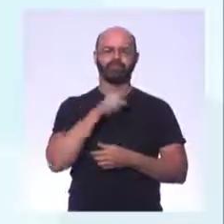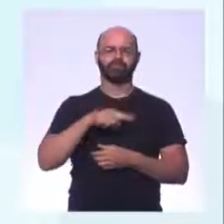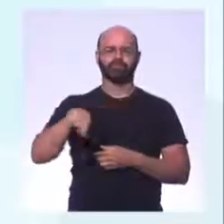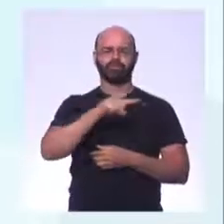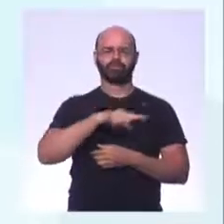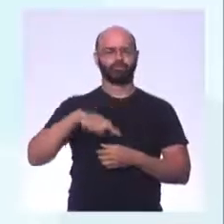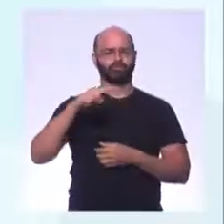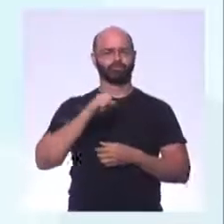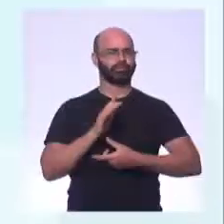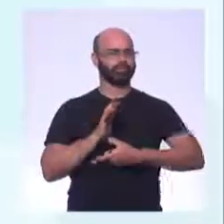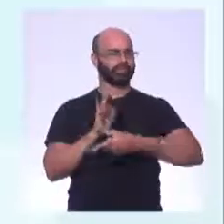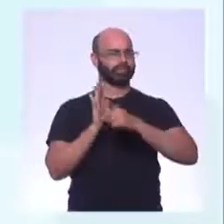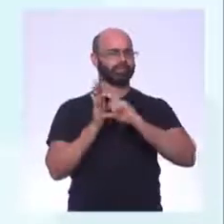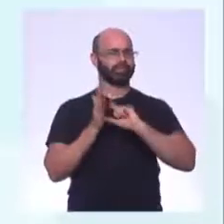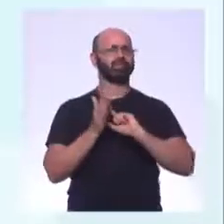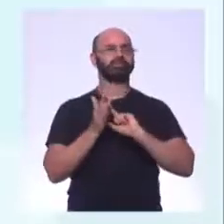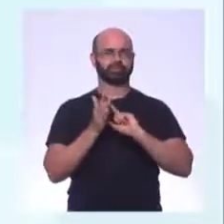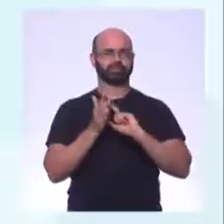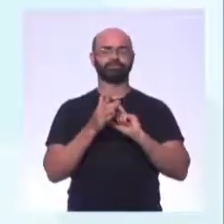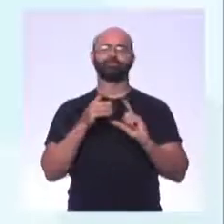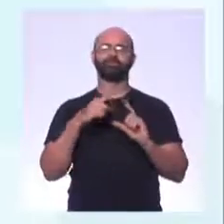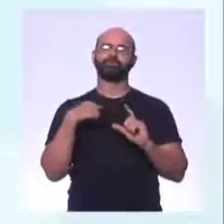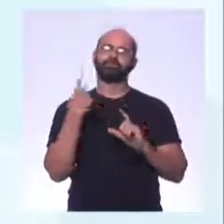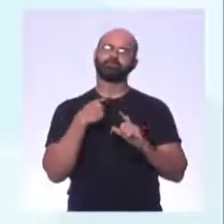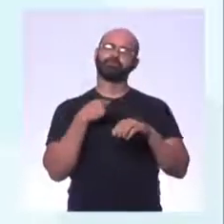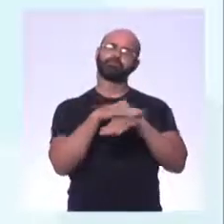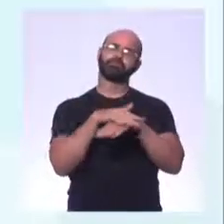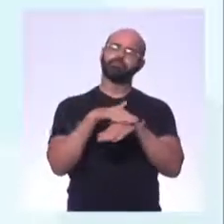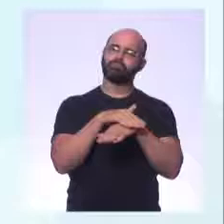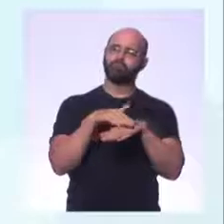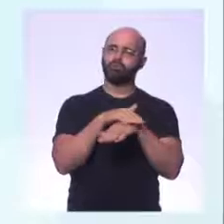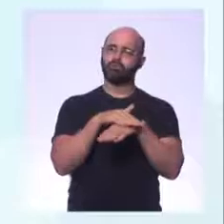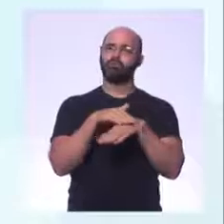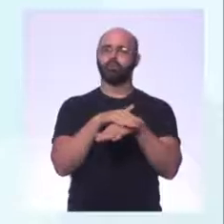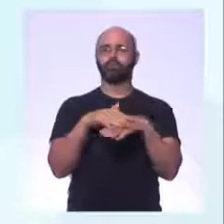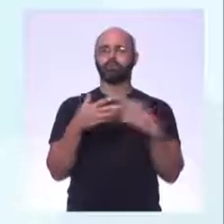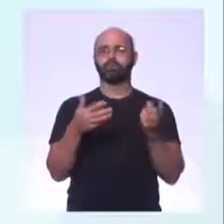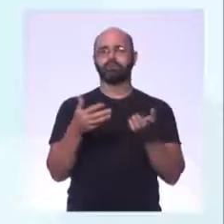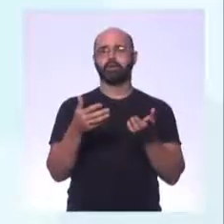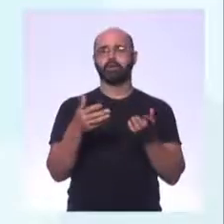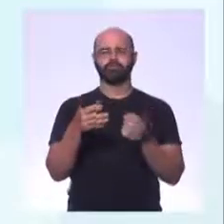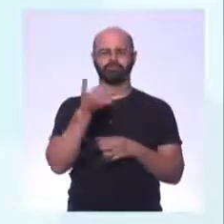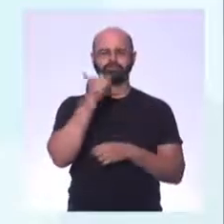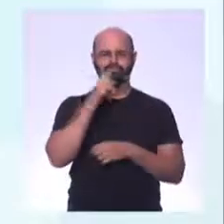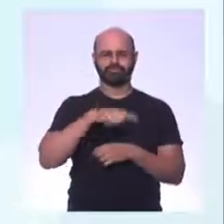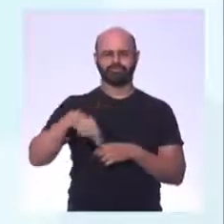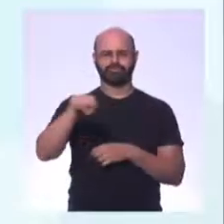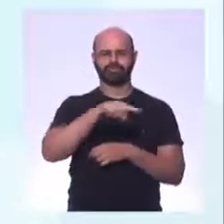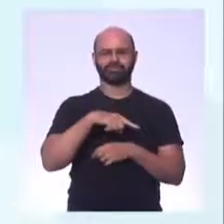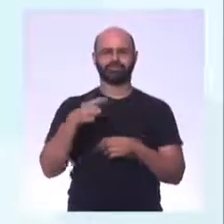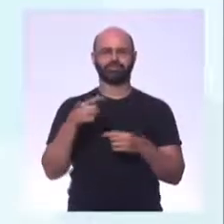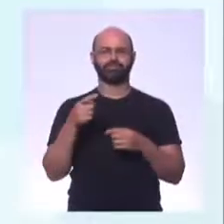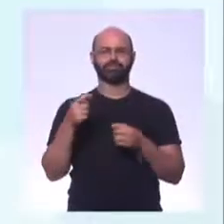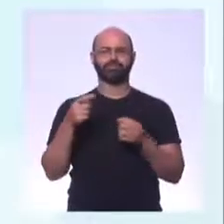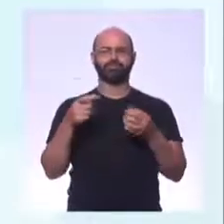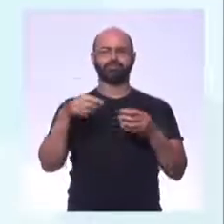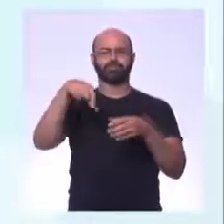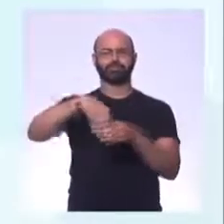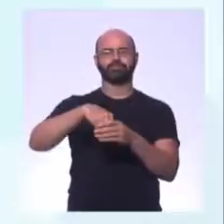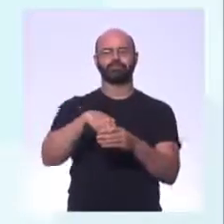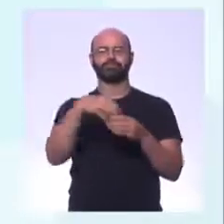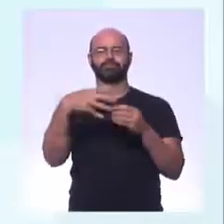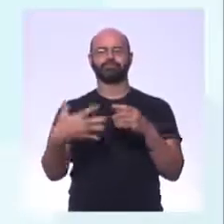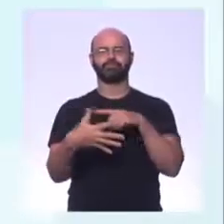importante nós abordarmos aqui, nós conversarmos um pouco sobre algumas coisas que fazem parte desse circuito. Por exemplo, é importante